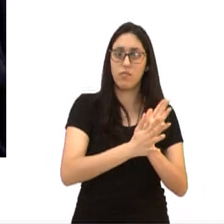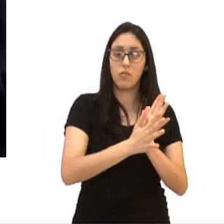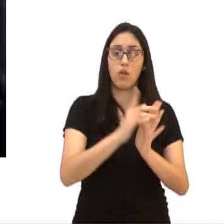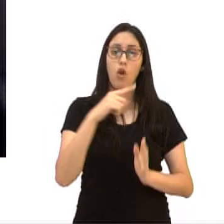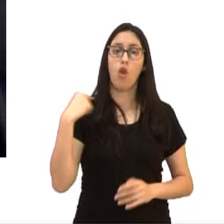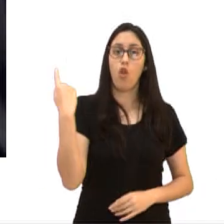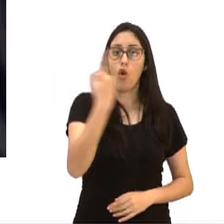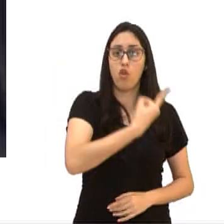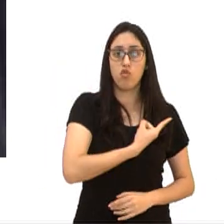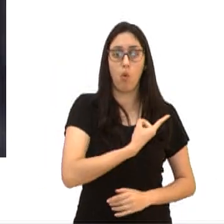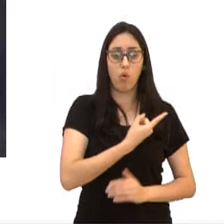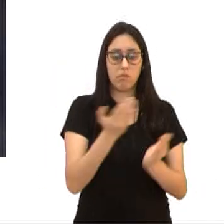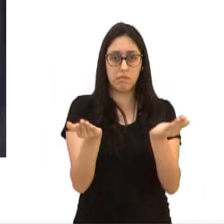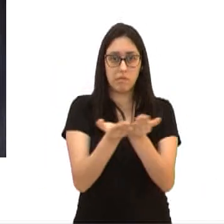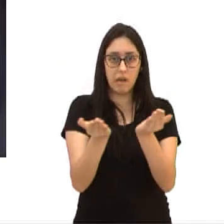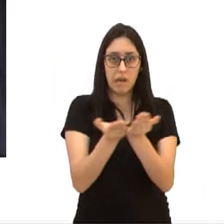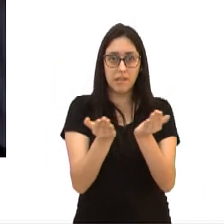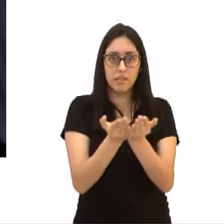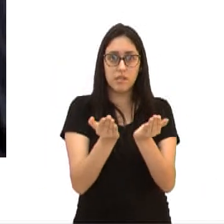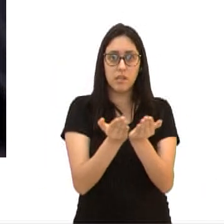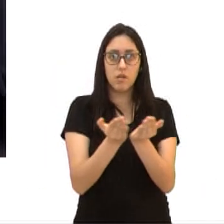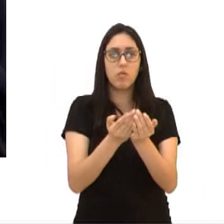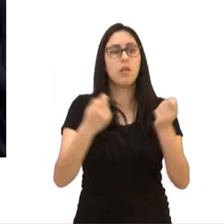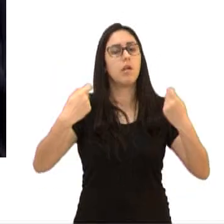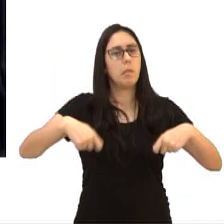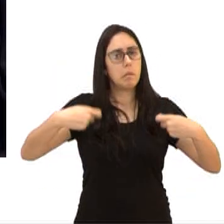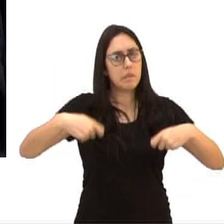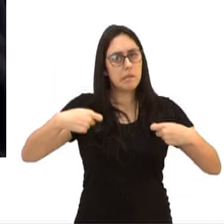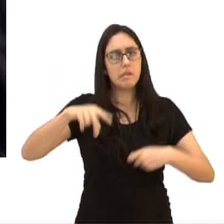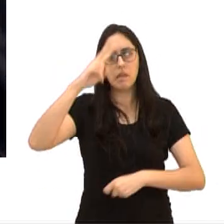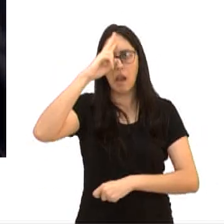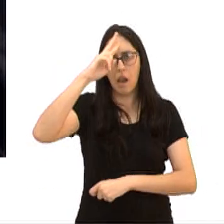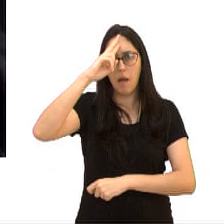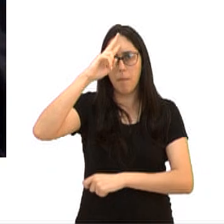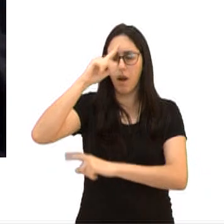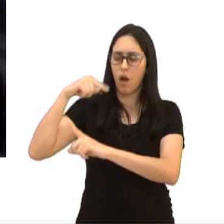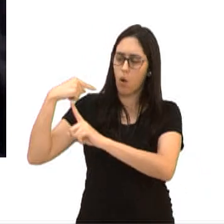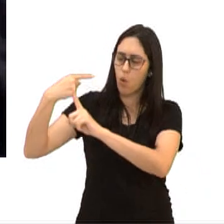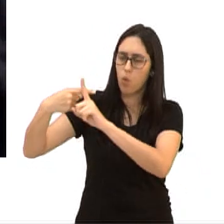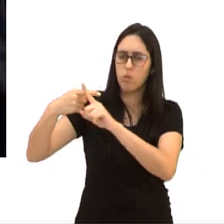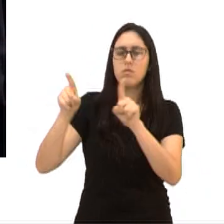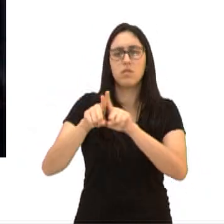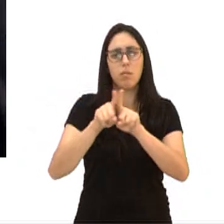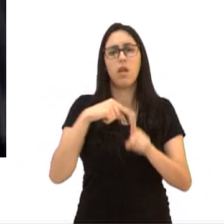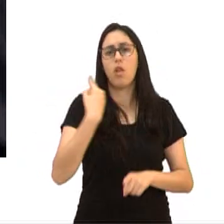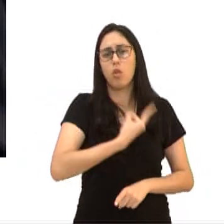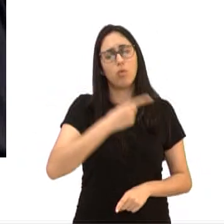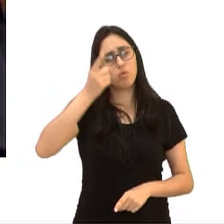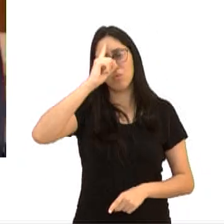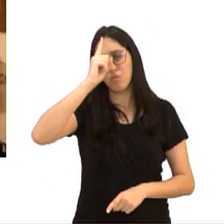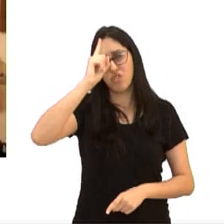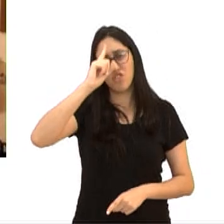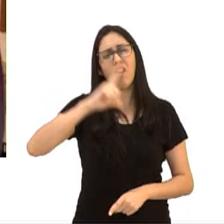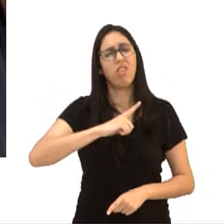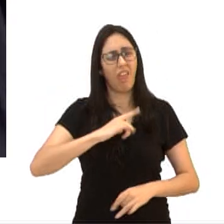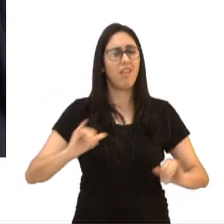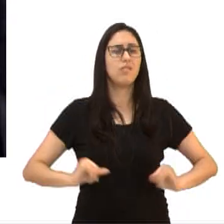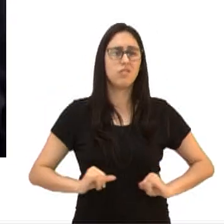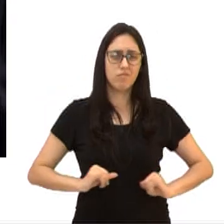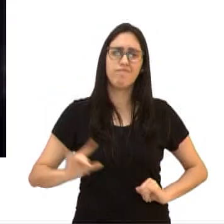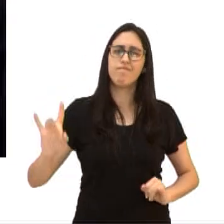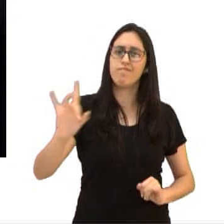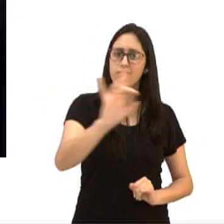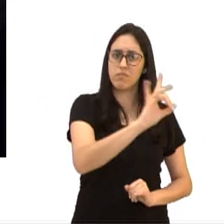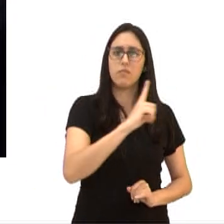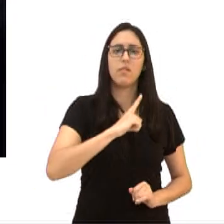hoje, a olhar para as cruzes que nós temos no dia a dia. Cada uma destas